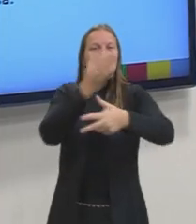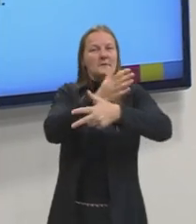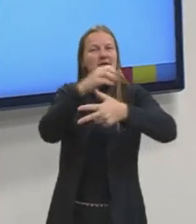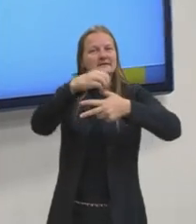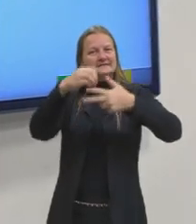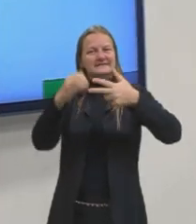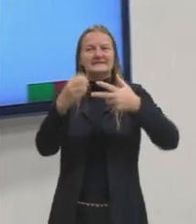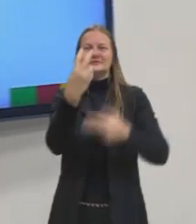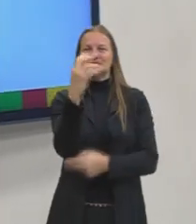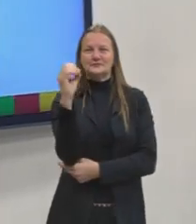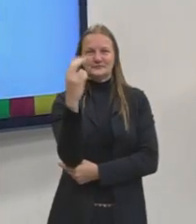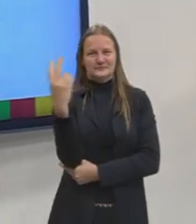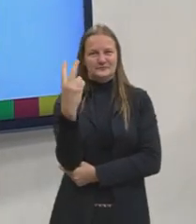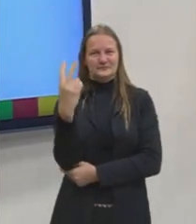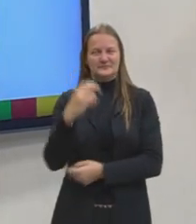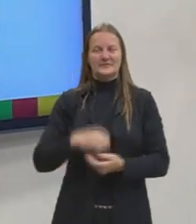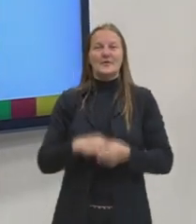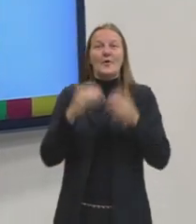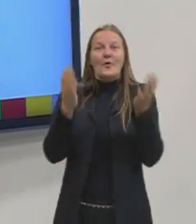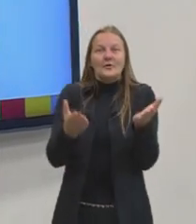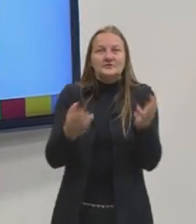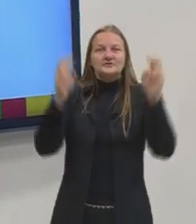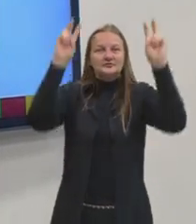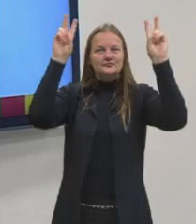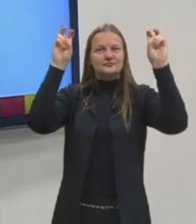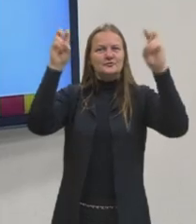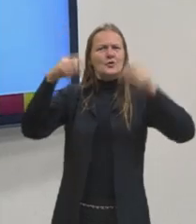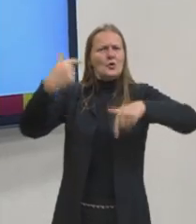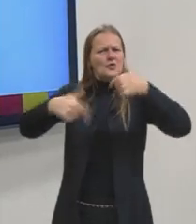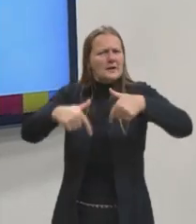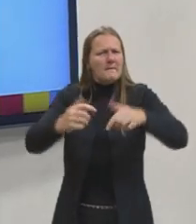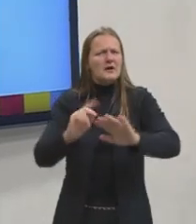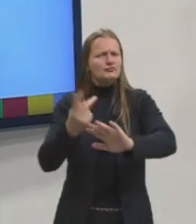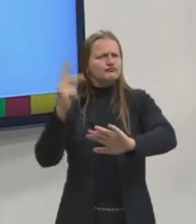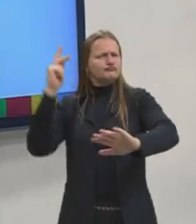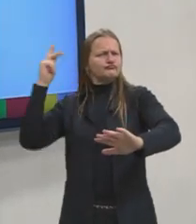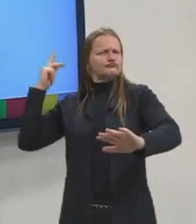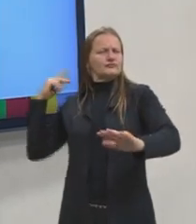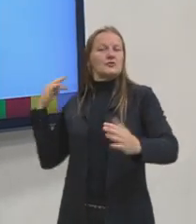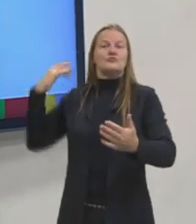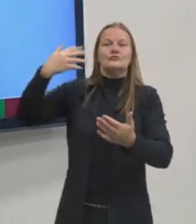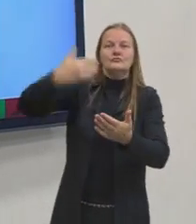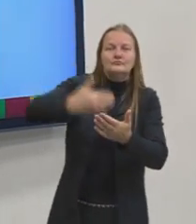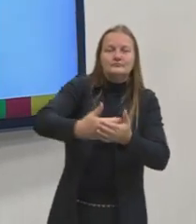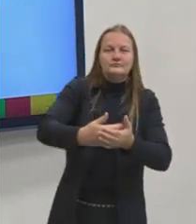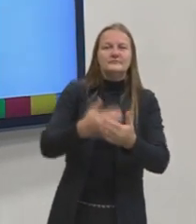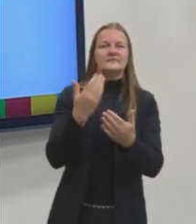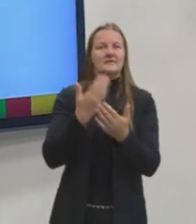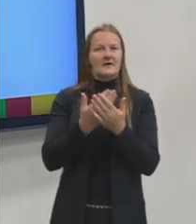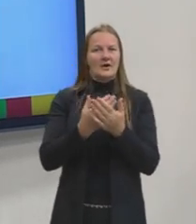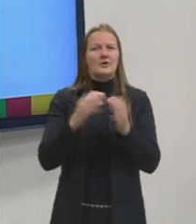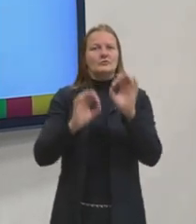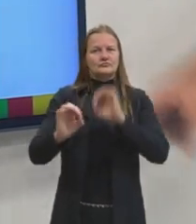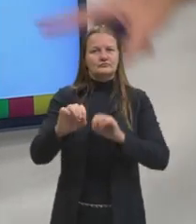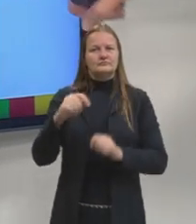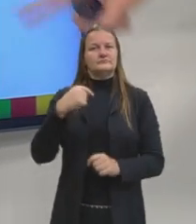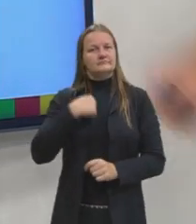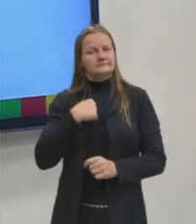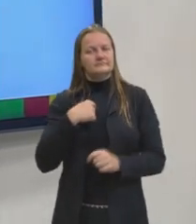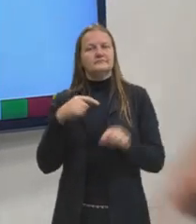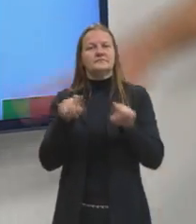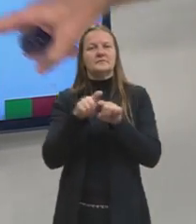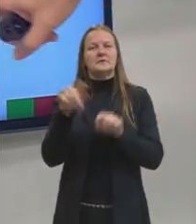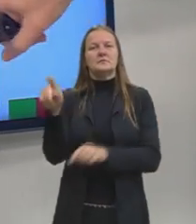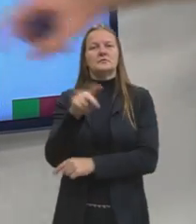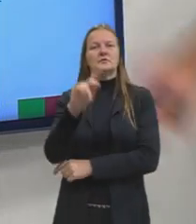pré-enem 2022 hoje vamos tratar do trabalho ao longo da história essa aula que é preparado por mim e